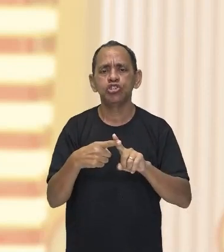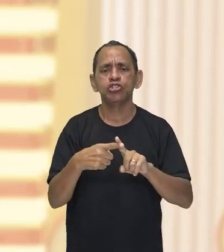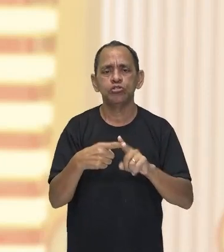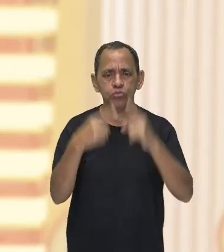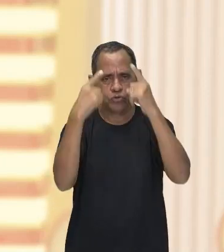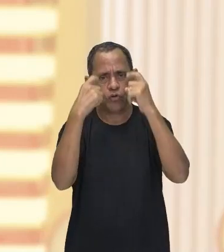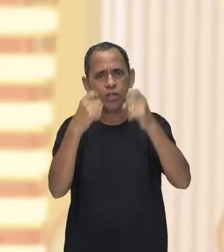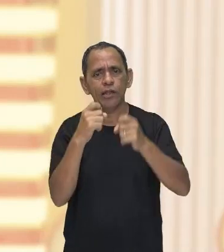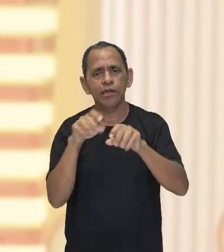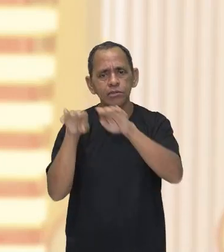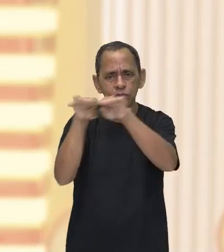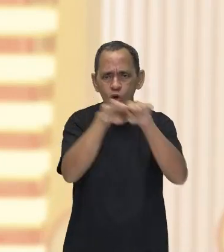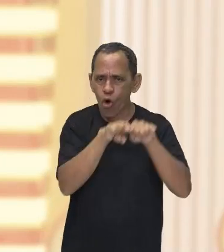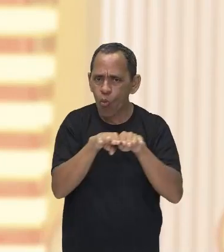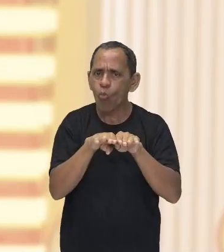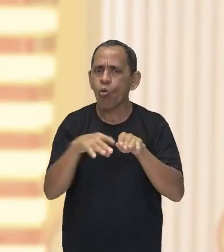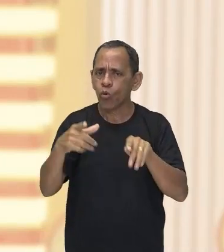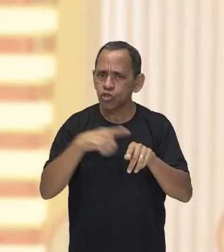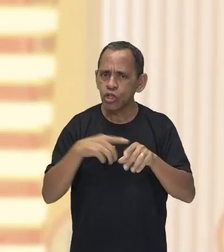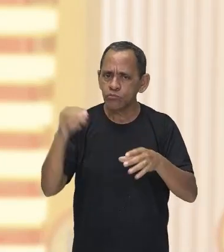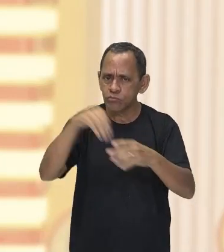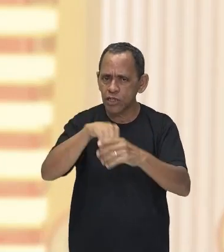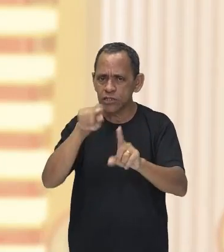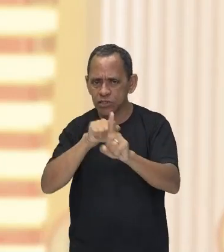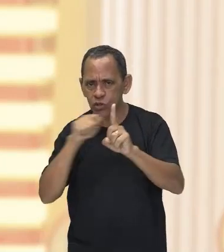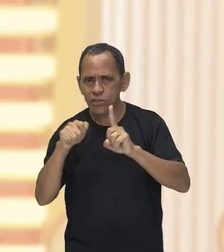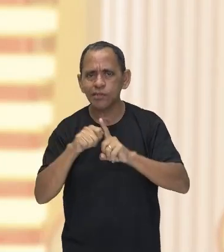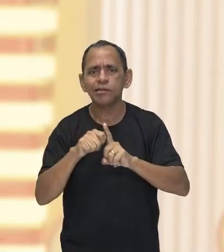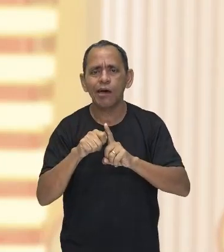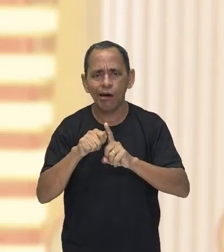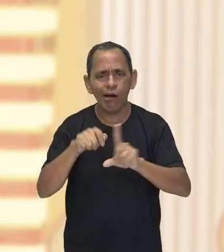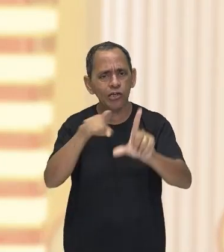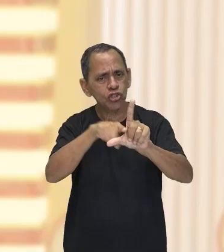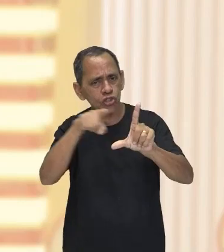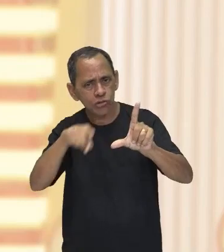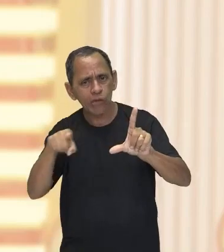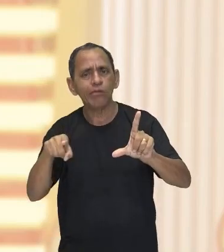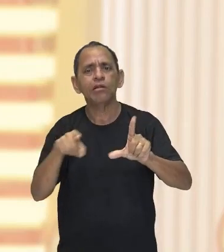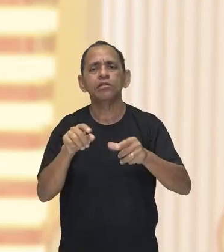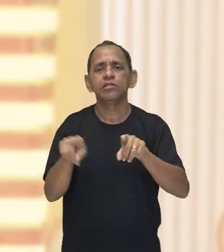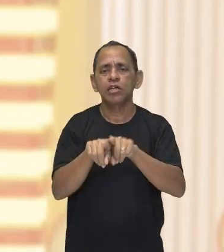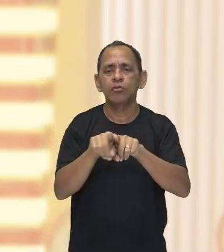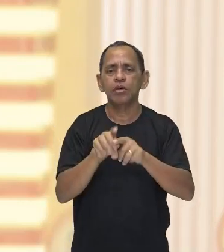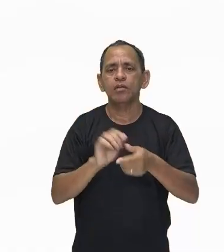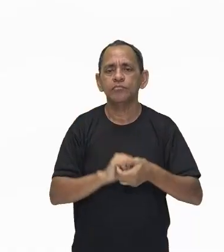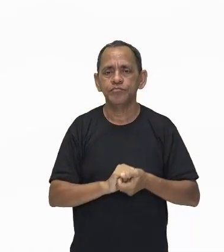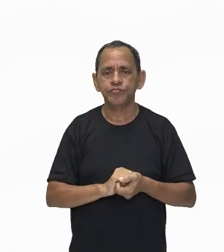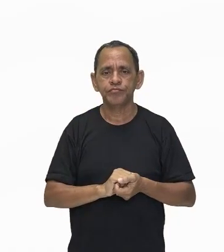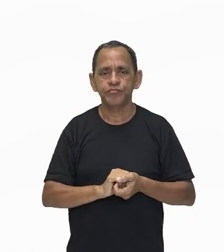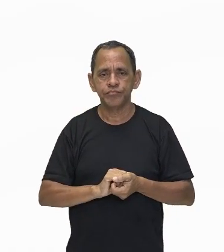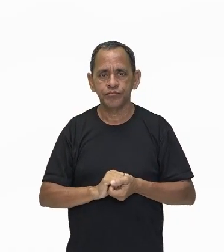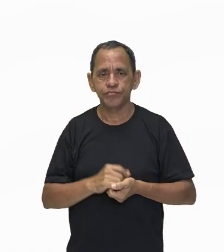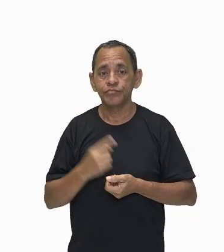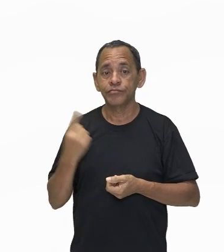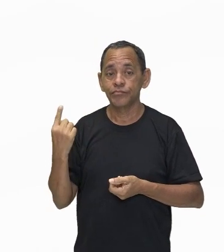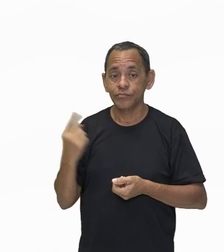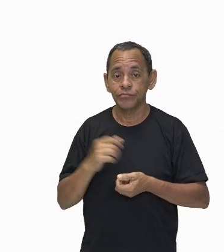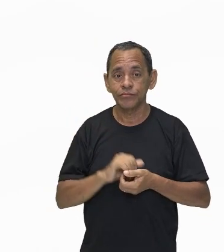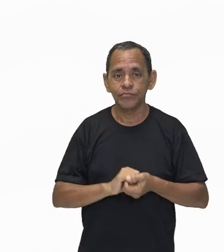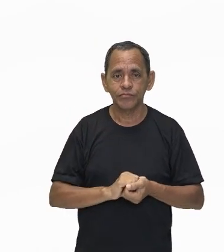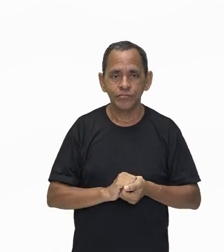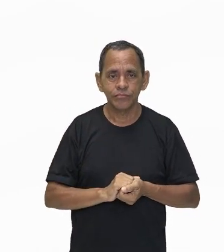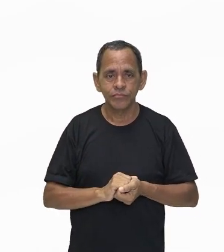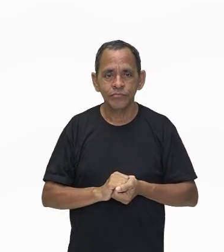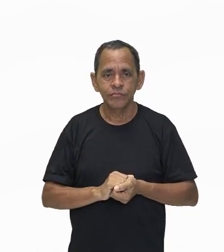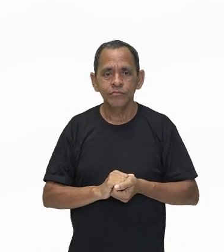mais comuns que nós temos dentro dessas estatísticas, então, do Atlas da Violência. Olha só, acompanha ali comigo. Nós temos,